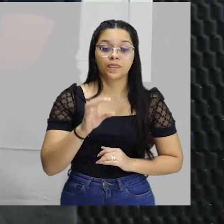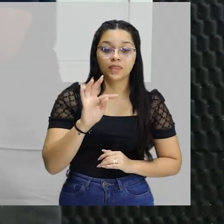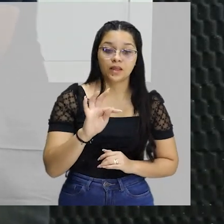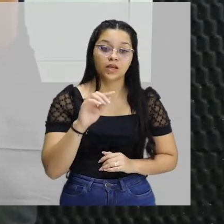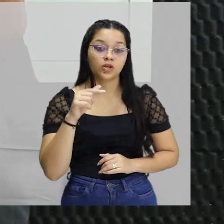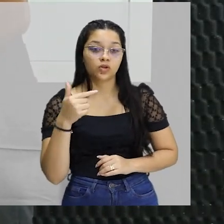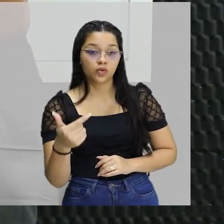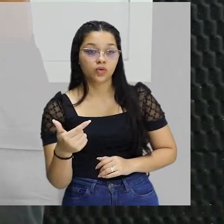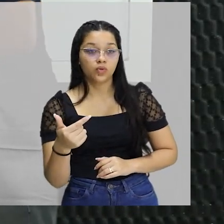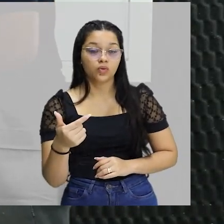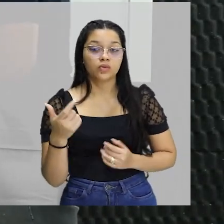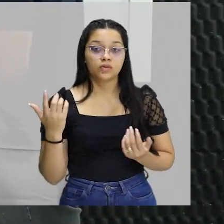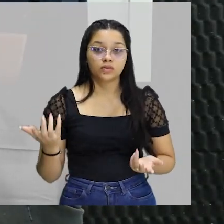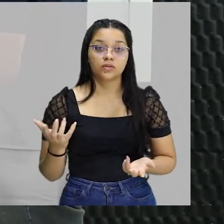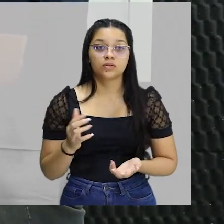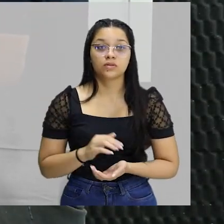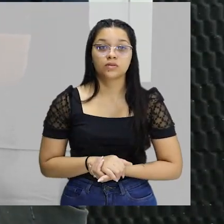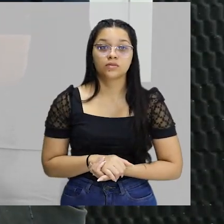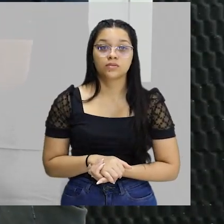T2Y,